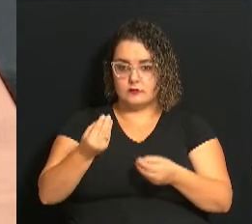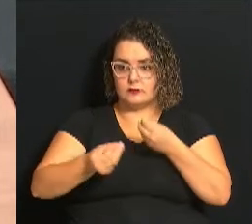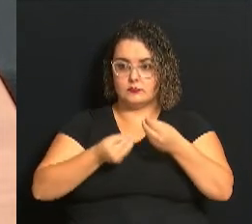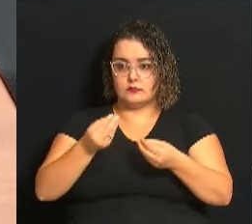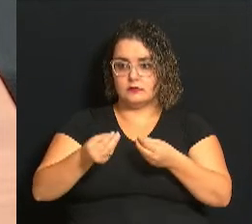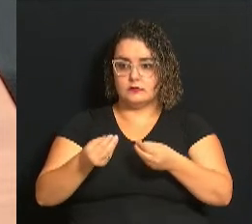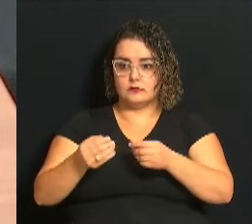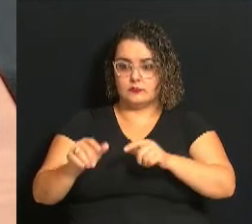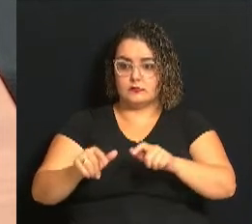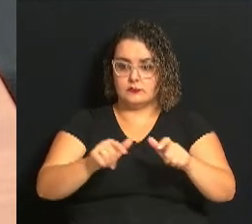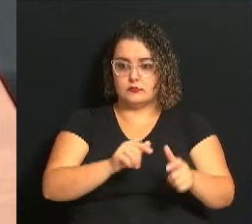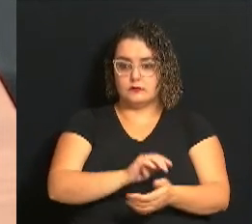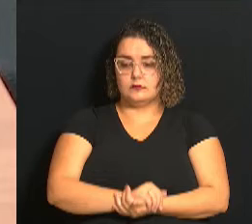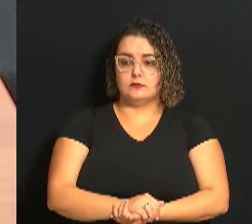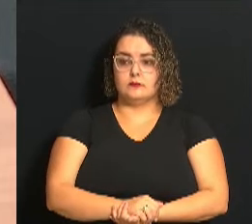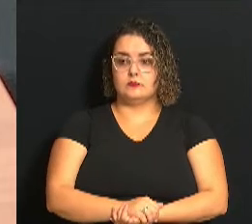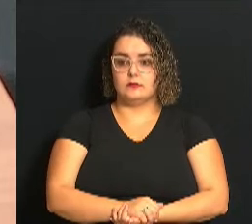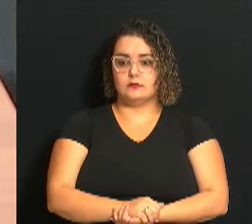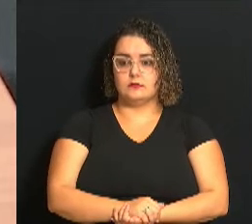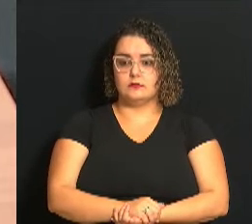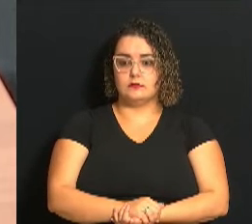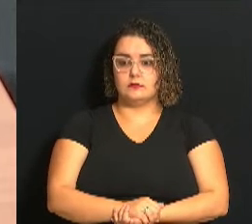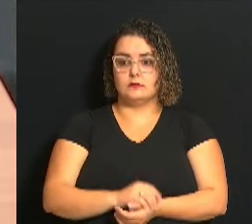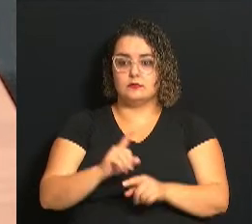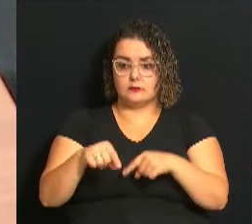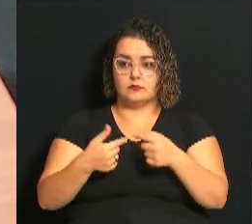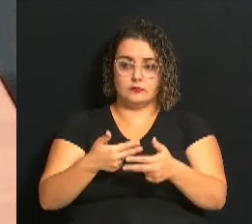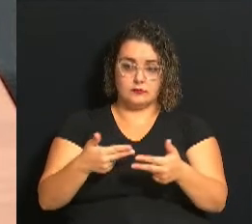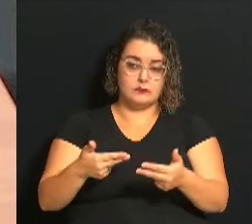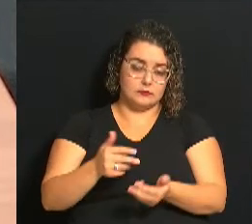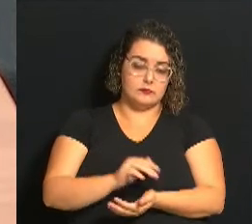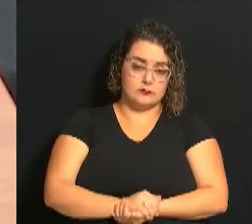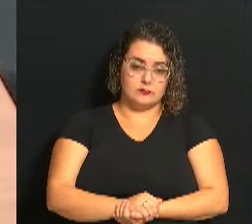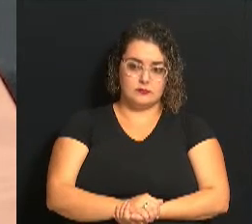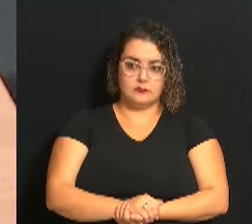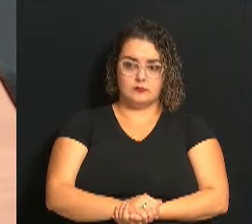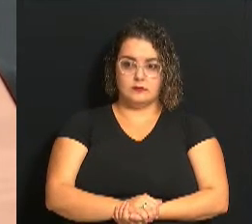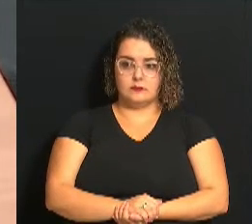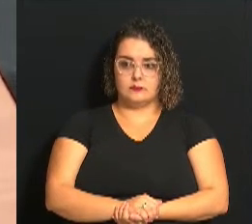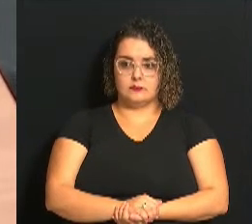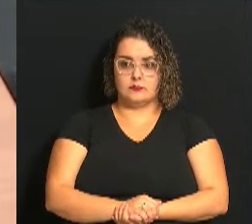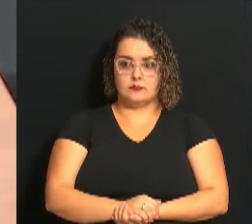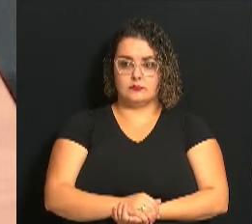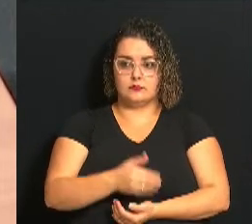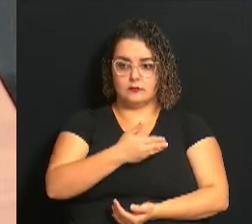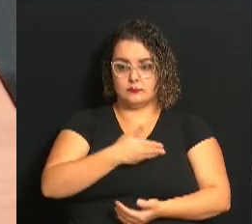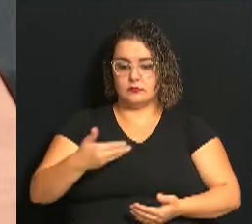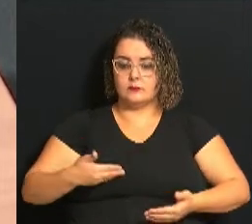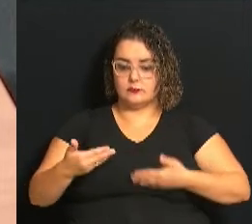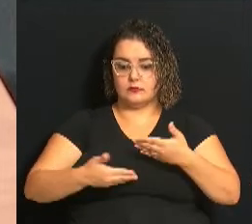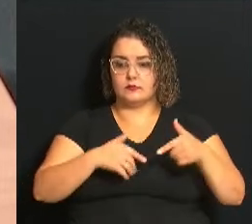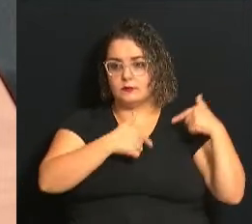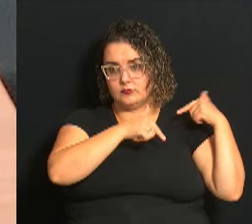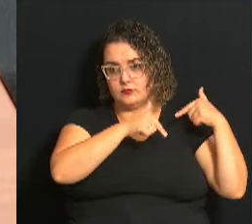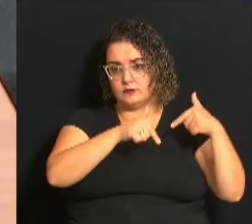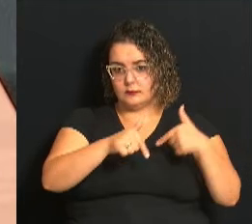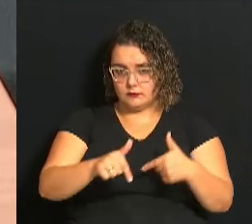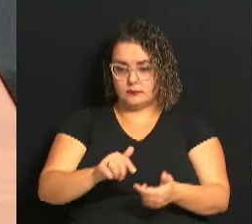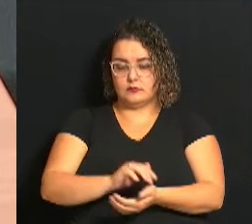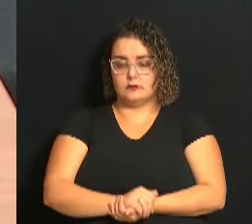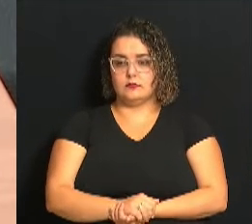alocação? E uma outra questão, a gente vê aqui que vão ser preenchidos por funcionários de carreira, né?